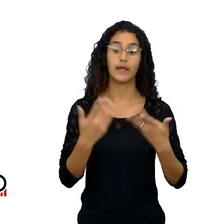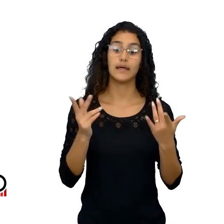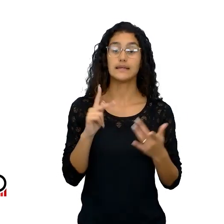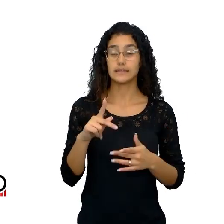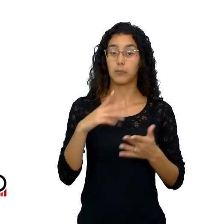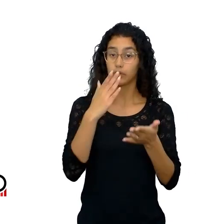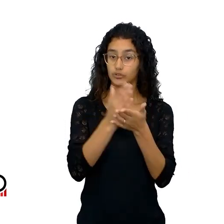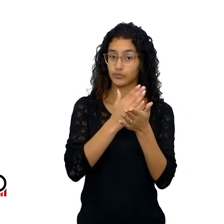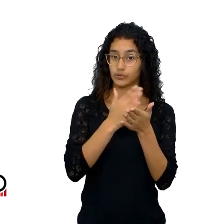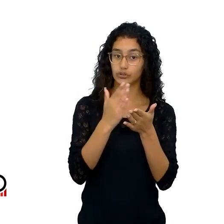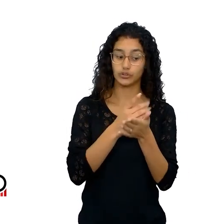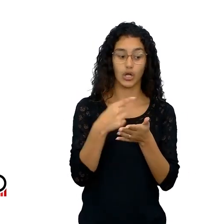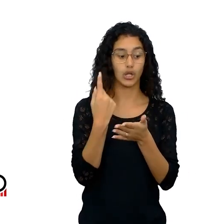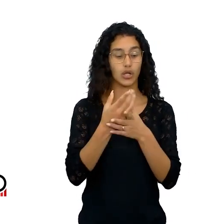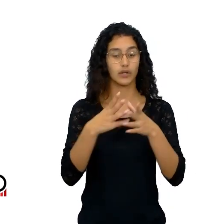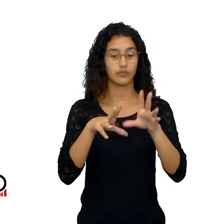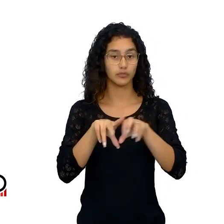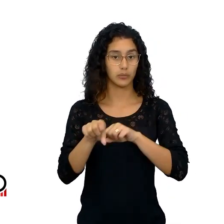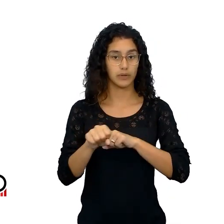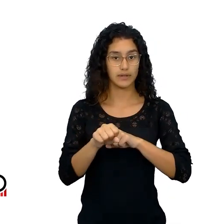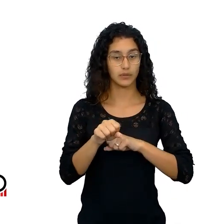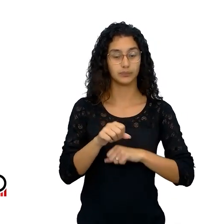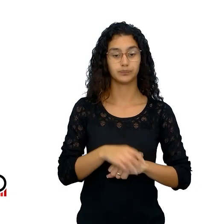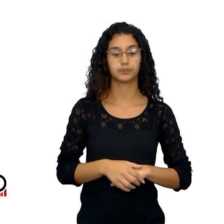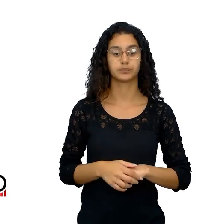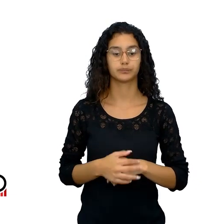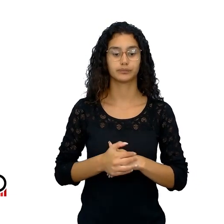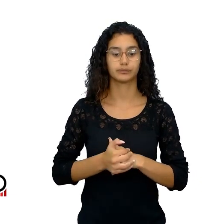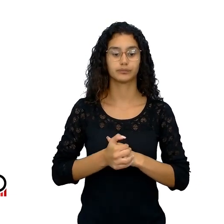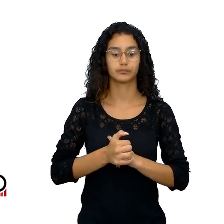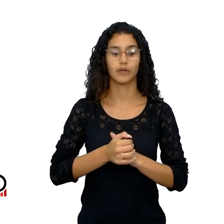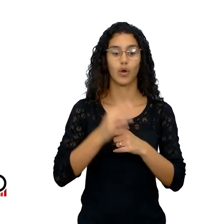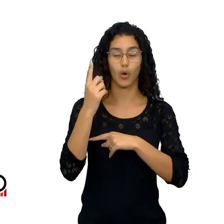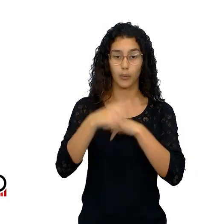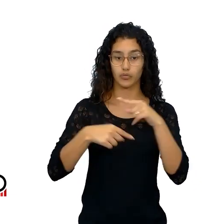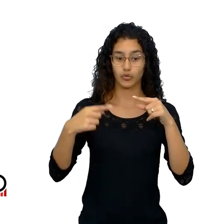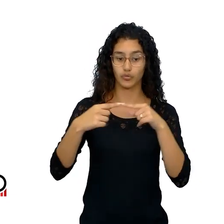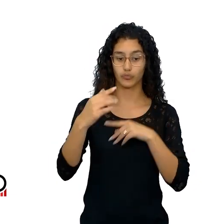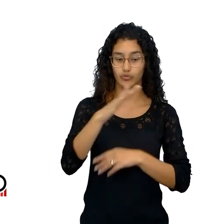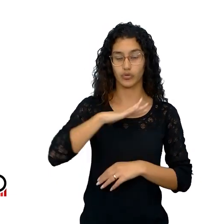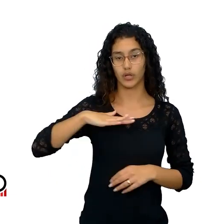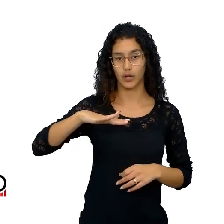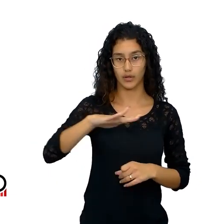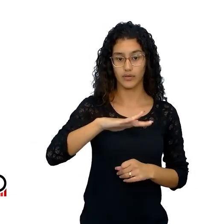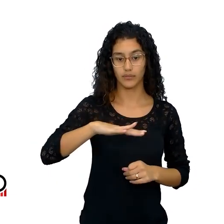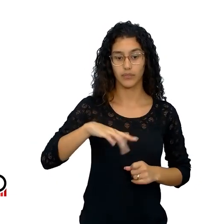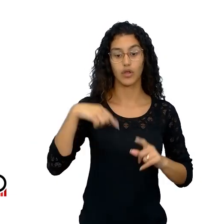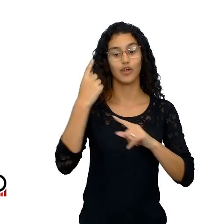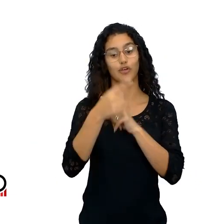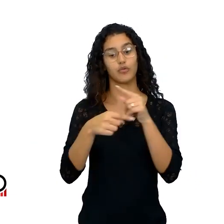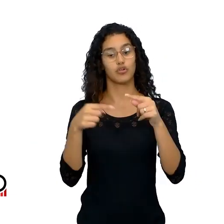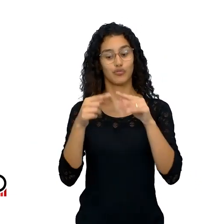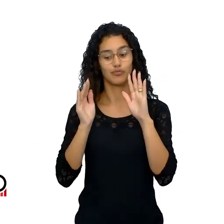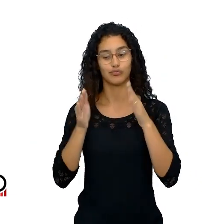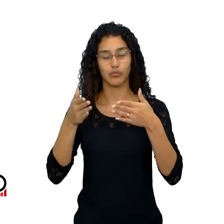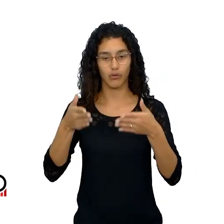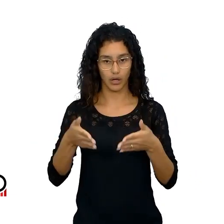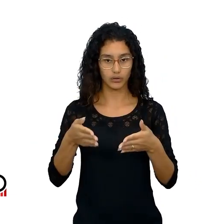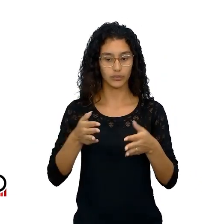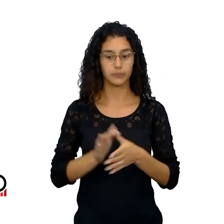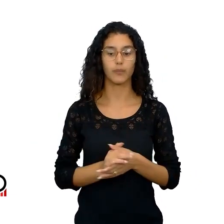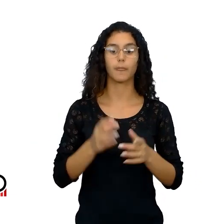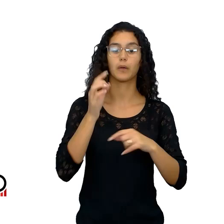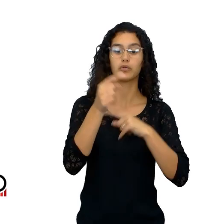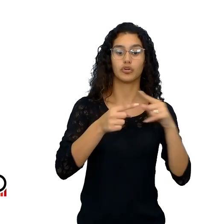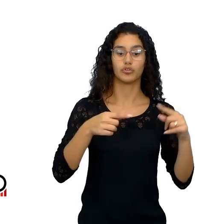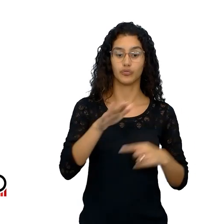vai dividir a nossa formação de ano e série em objetivos gerais, né, e objetivos específicos. Bom,